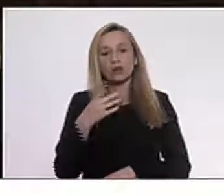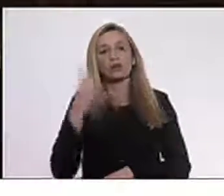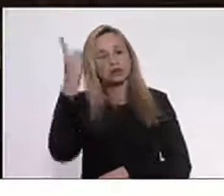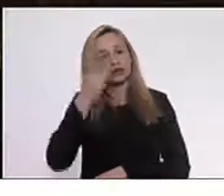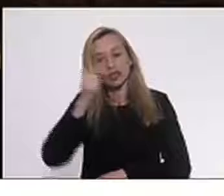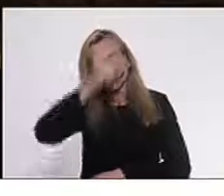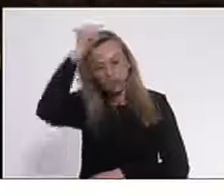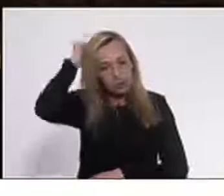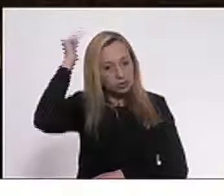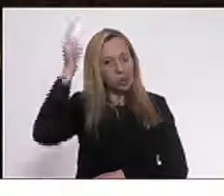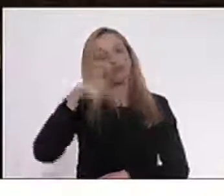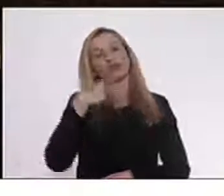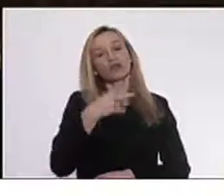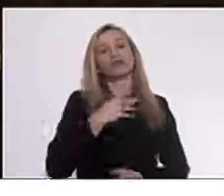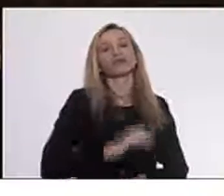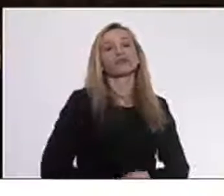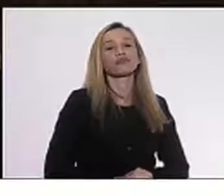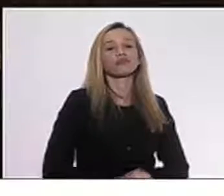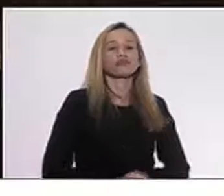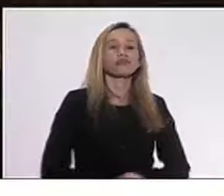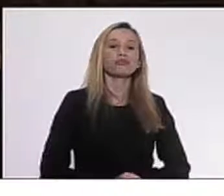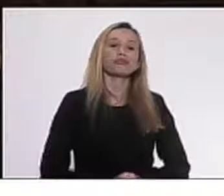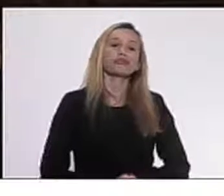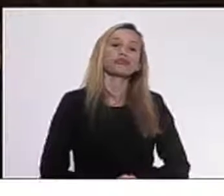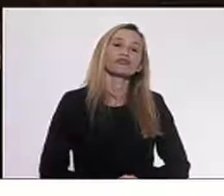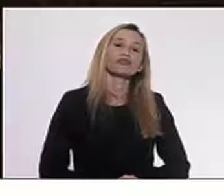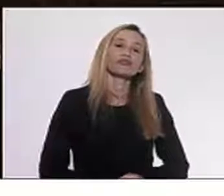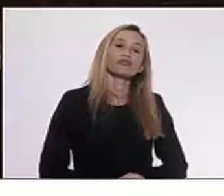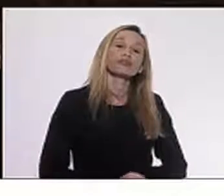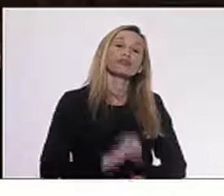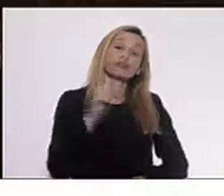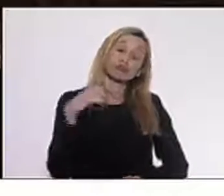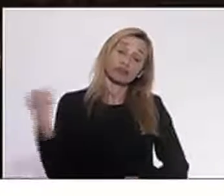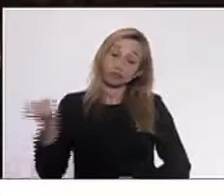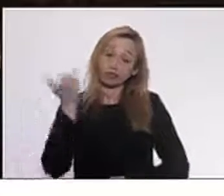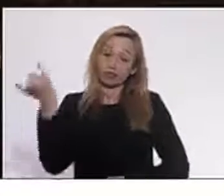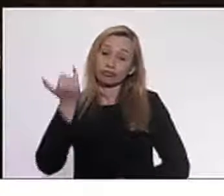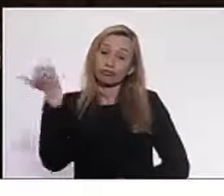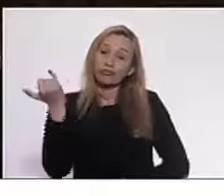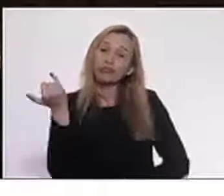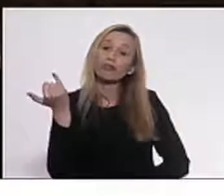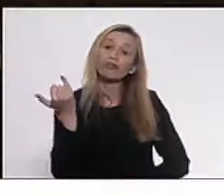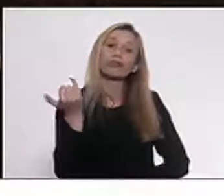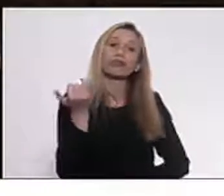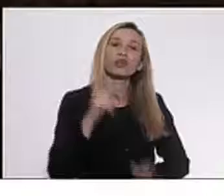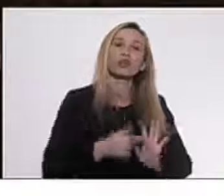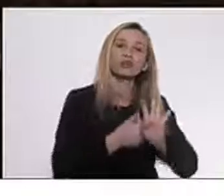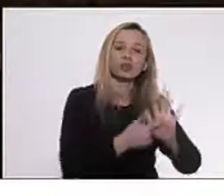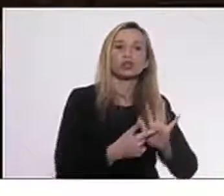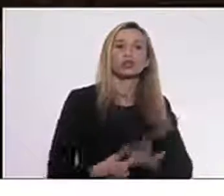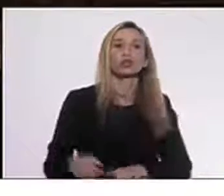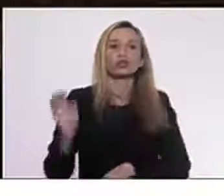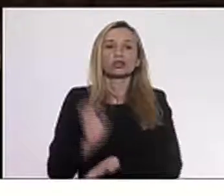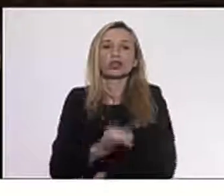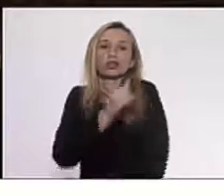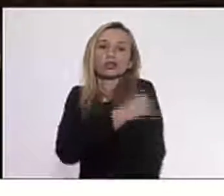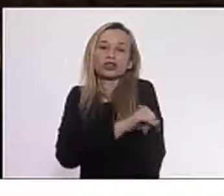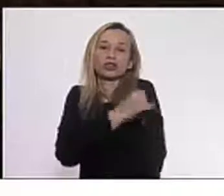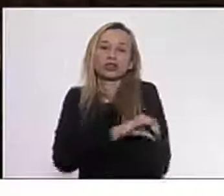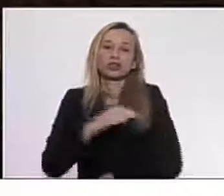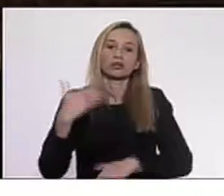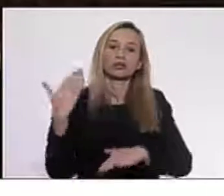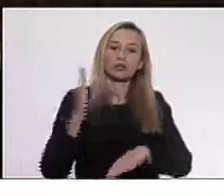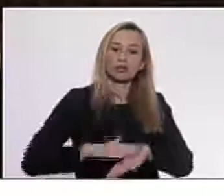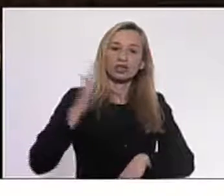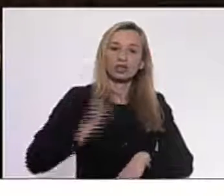Luiz Paulo que me antecedeu. Questões estruturais importantes que vão colocando o Estado do Rio de Janeiro cada vez mais